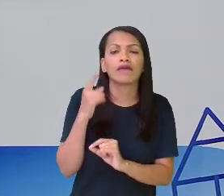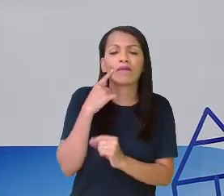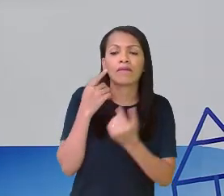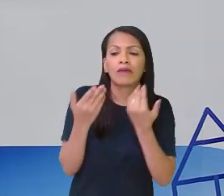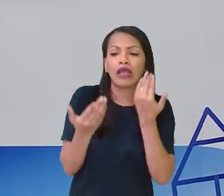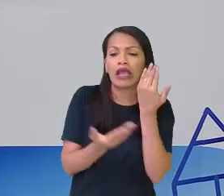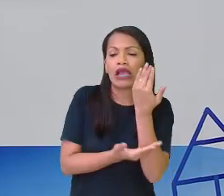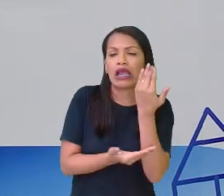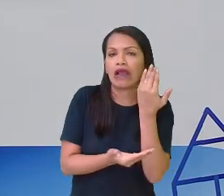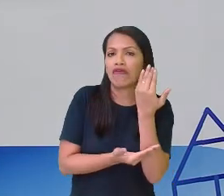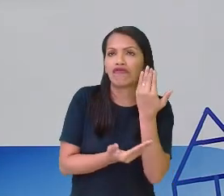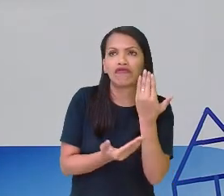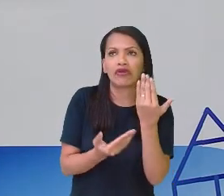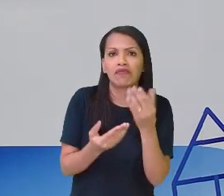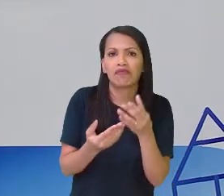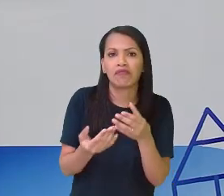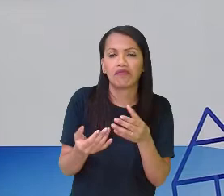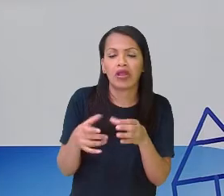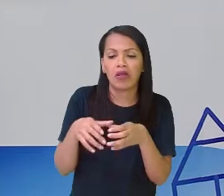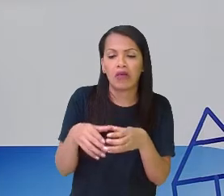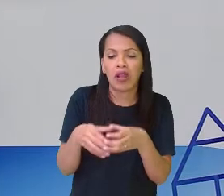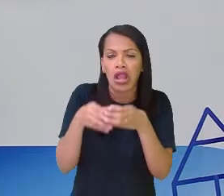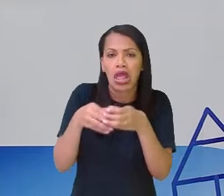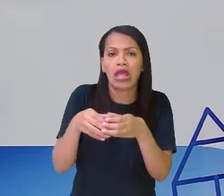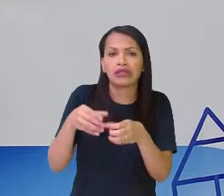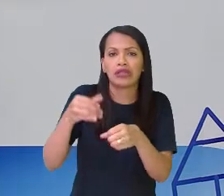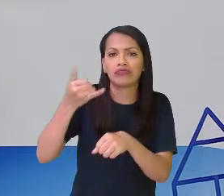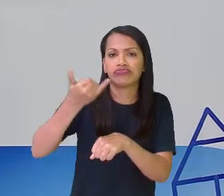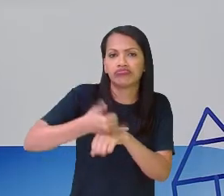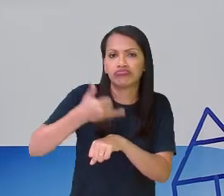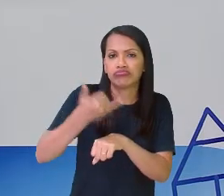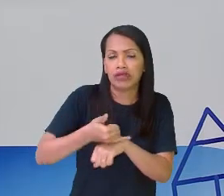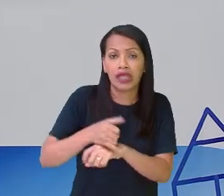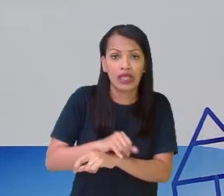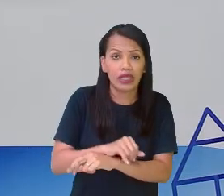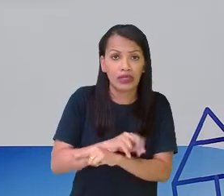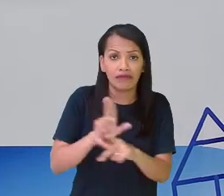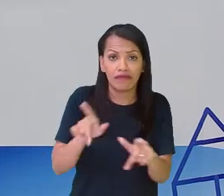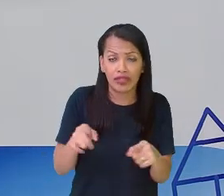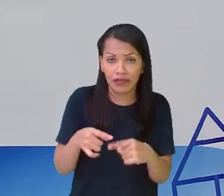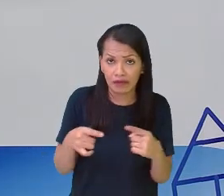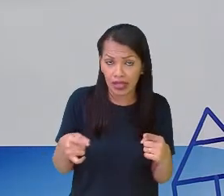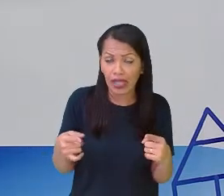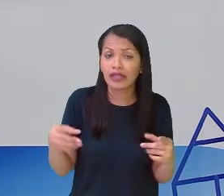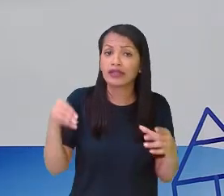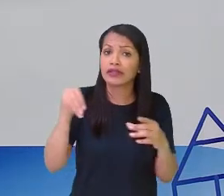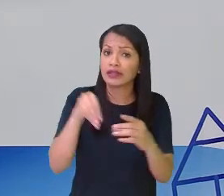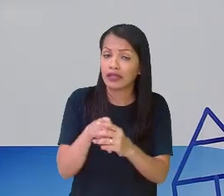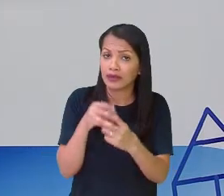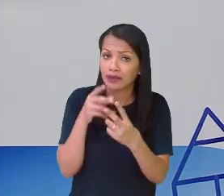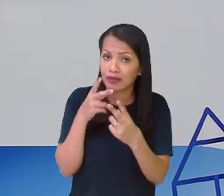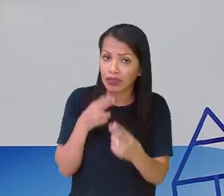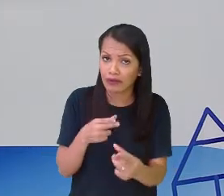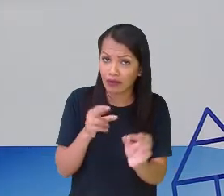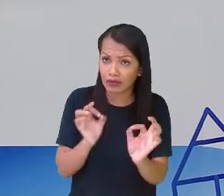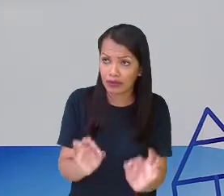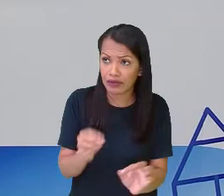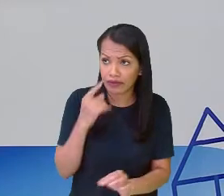diferentes com a mesma capacidade líquida. Beleza? Tranquilo até aí? Vamos